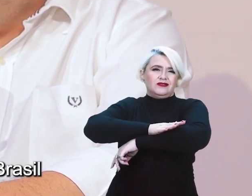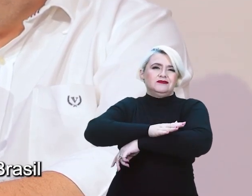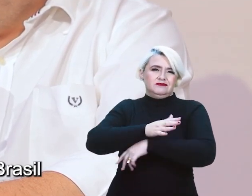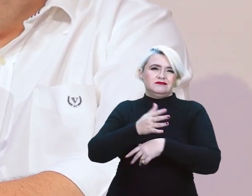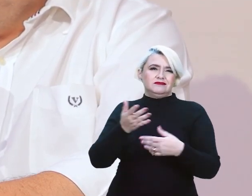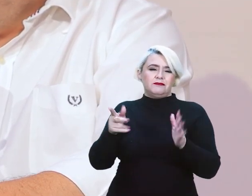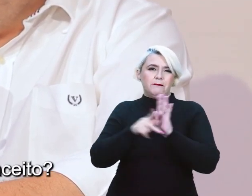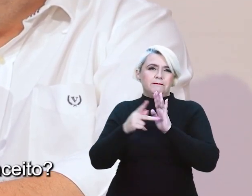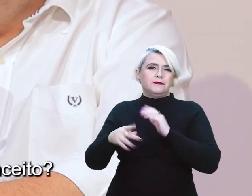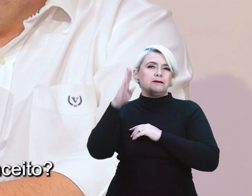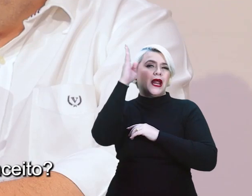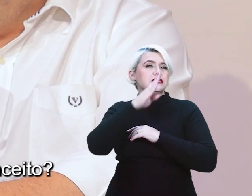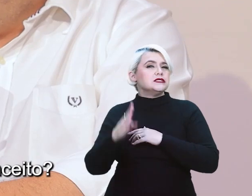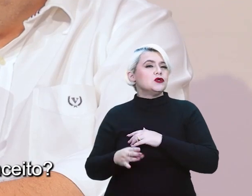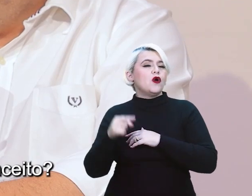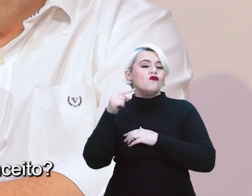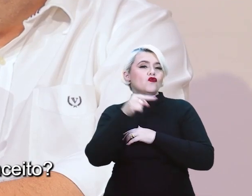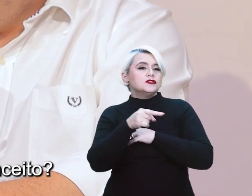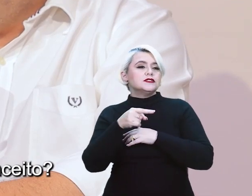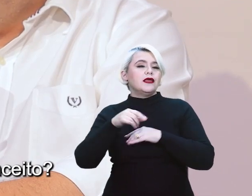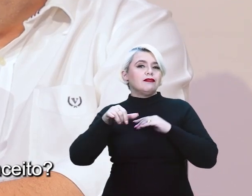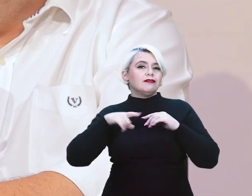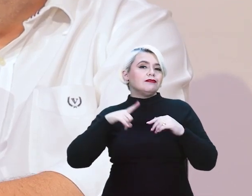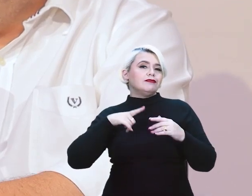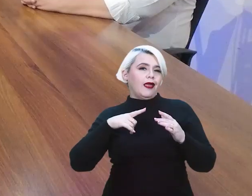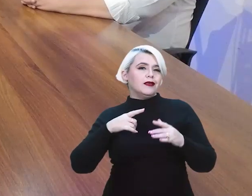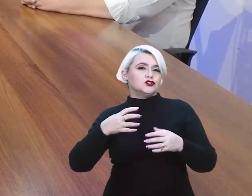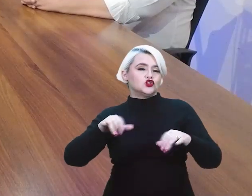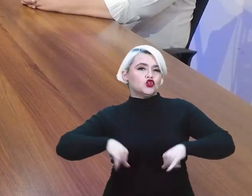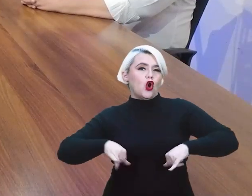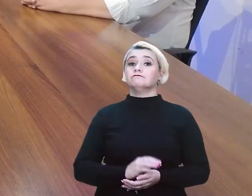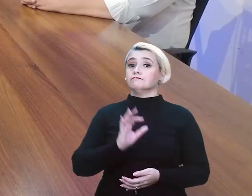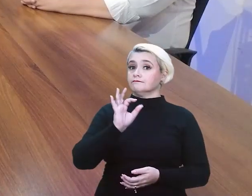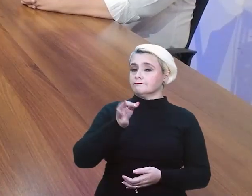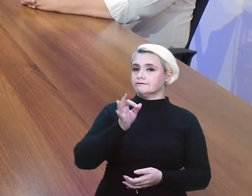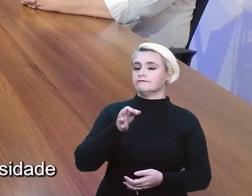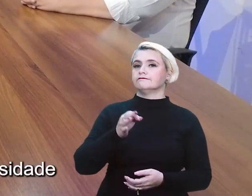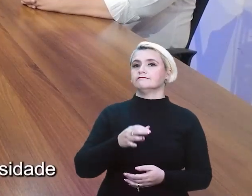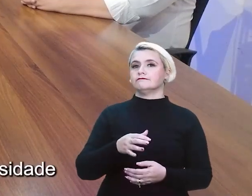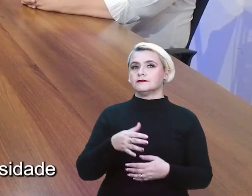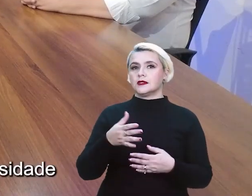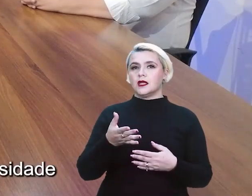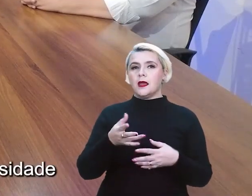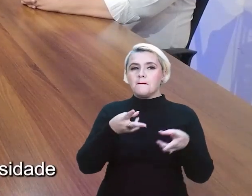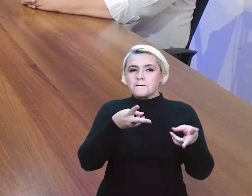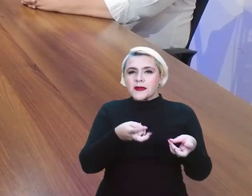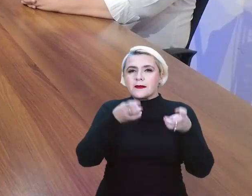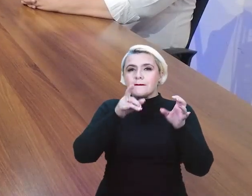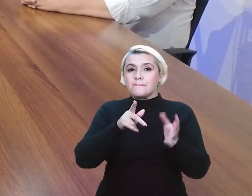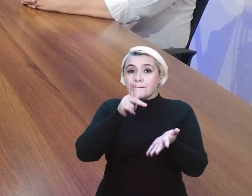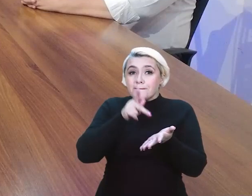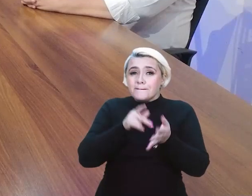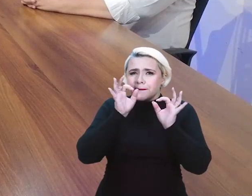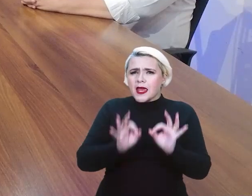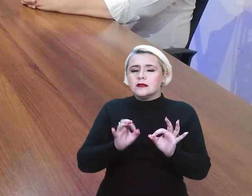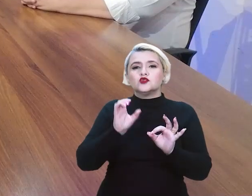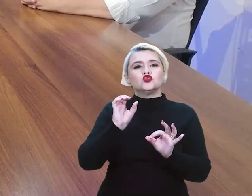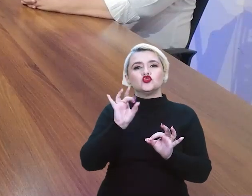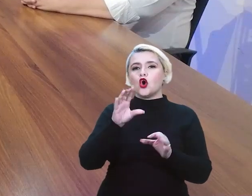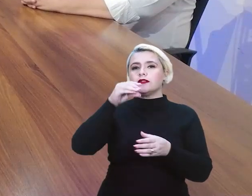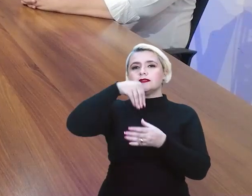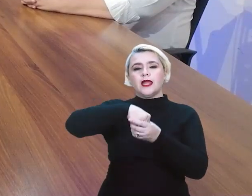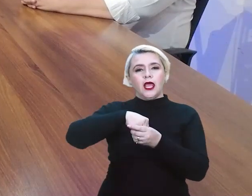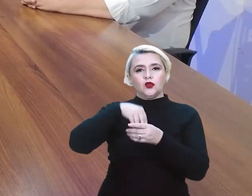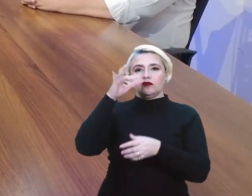no Brasil e você como vítima desse preconceito? É, a percepção mesmo foi na universidade, Na